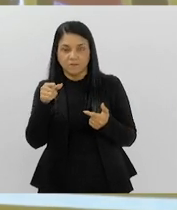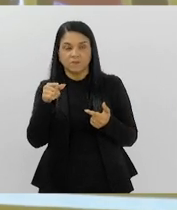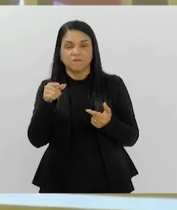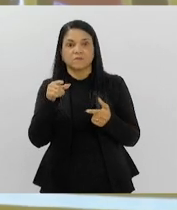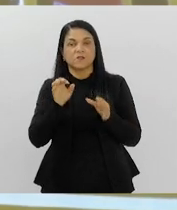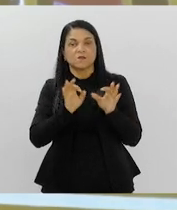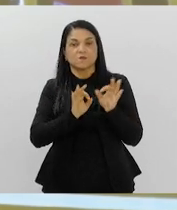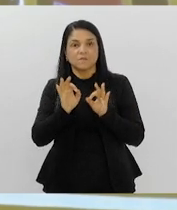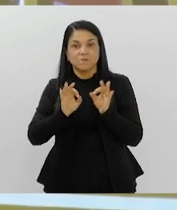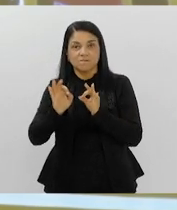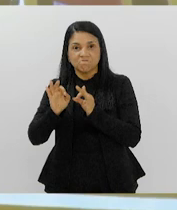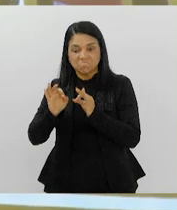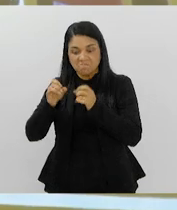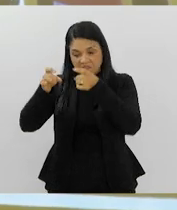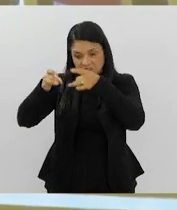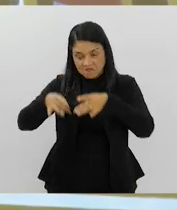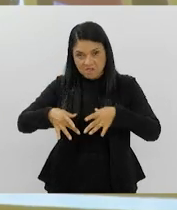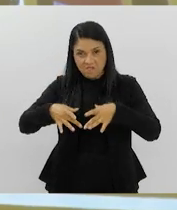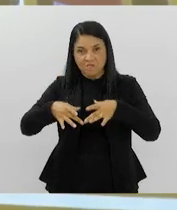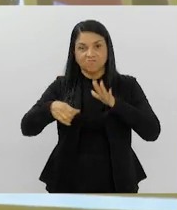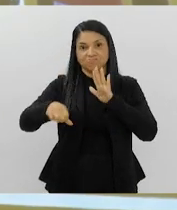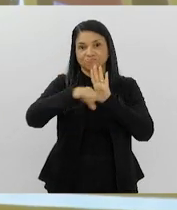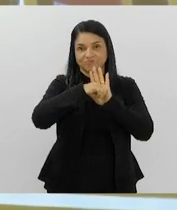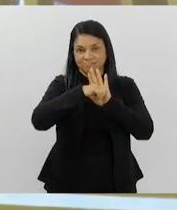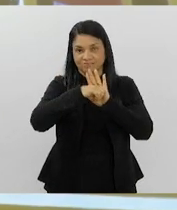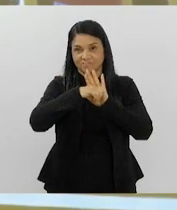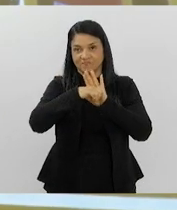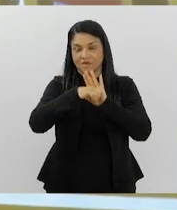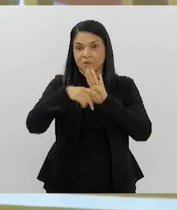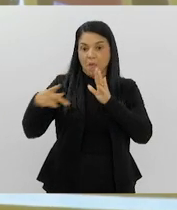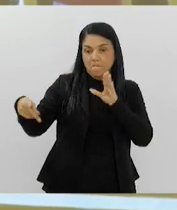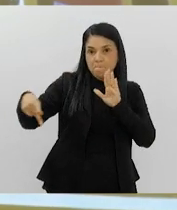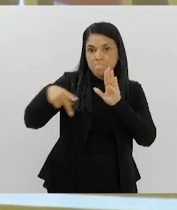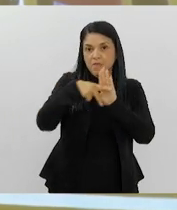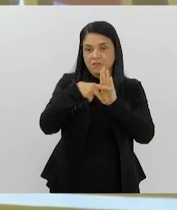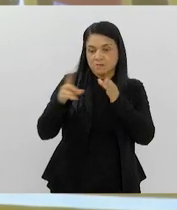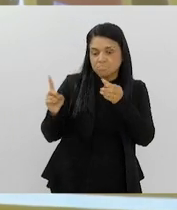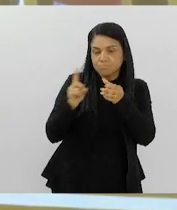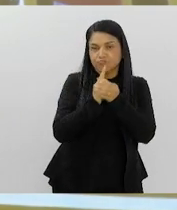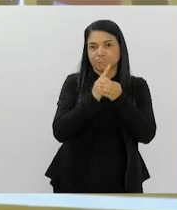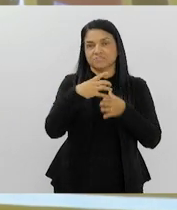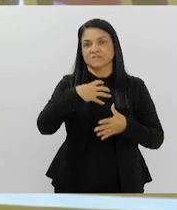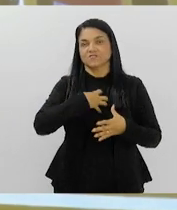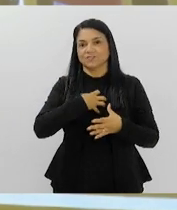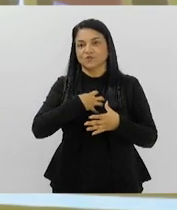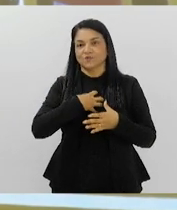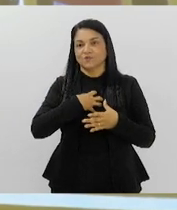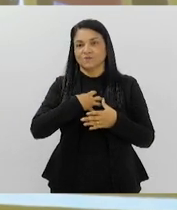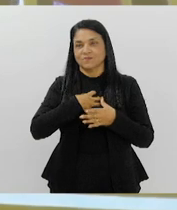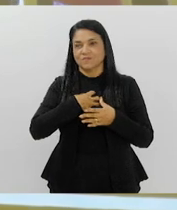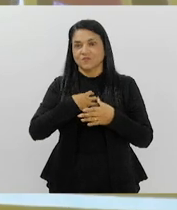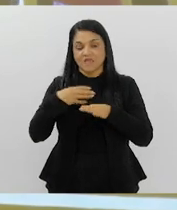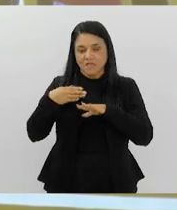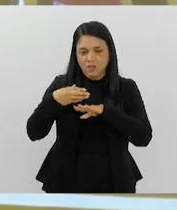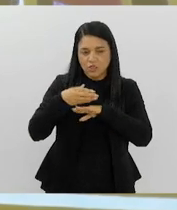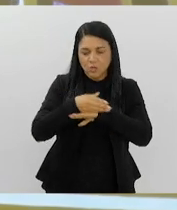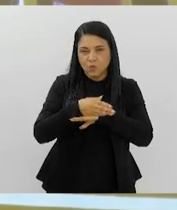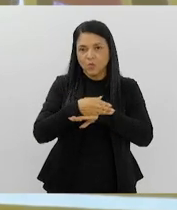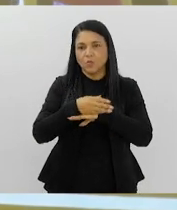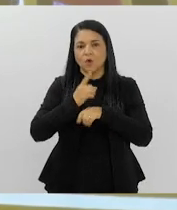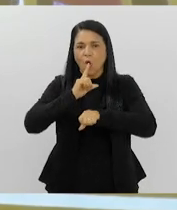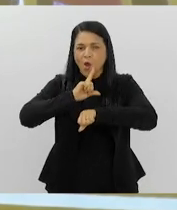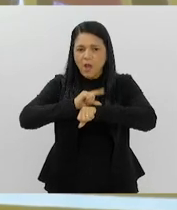organizações criminosas, porque pertenceram a esse grupo. Entraram lá, depois foi descoberto, com compromisso, com horário, com